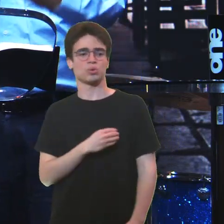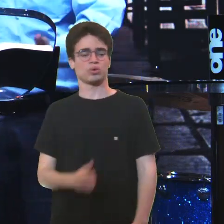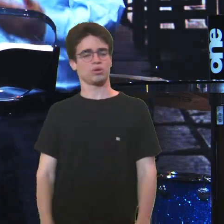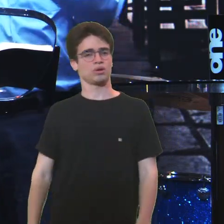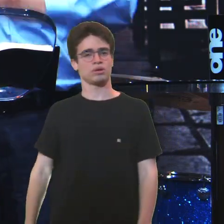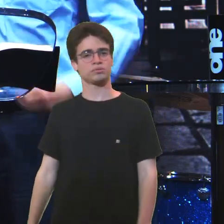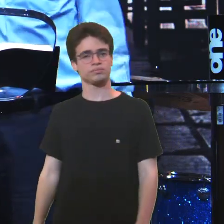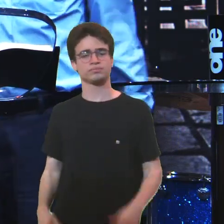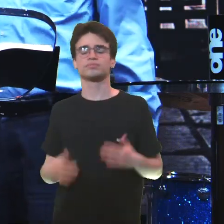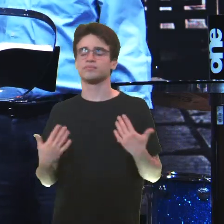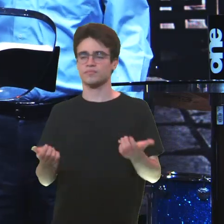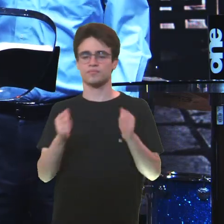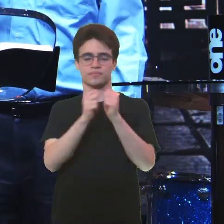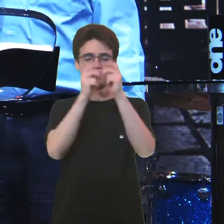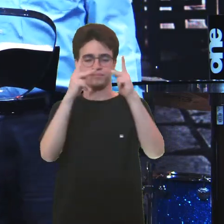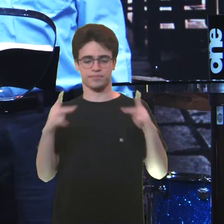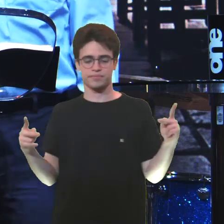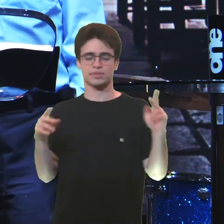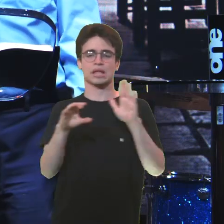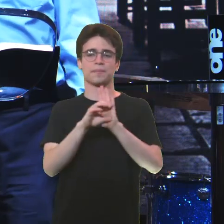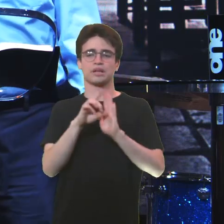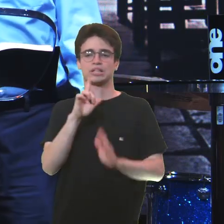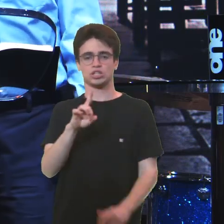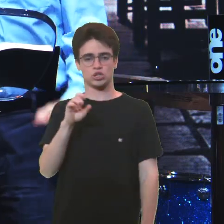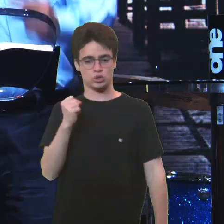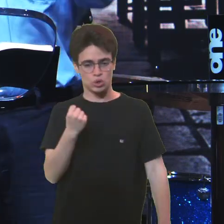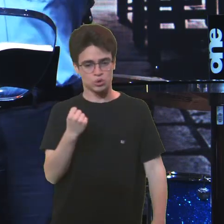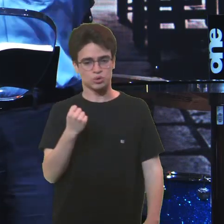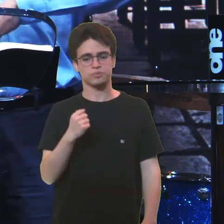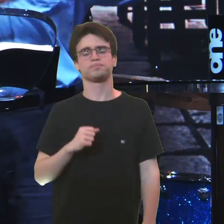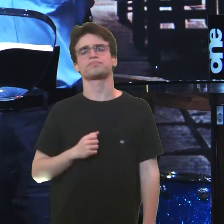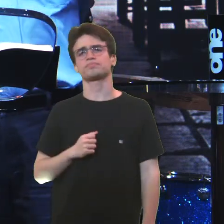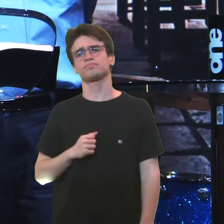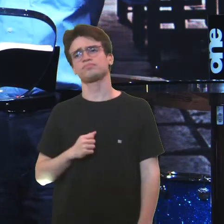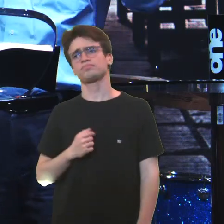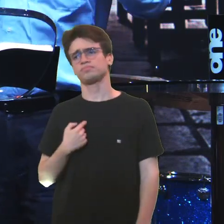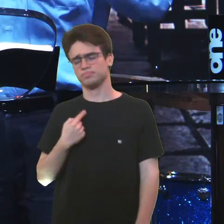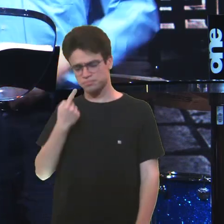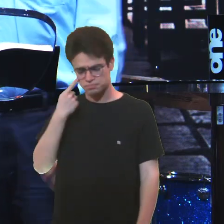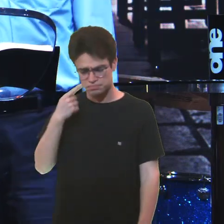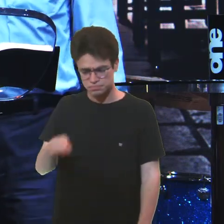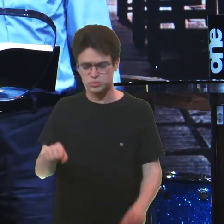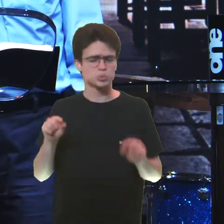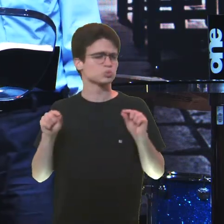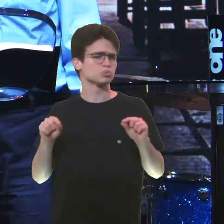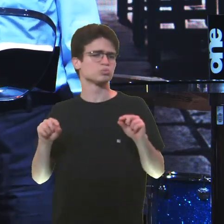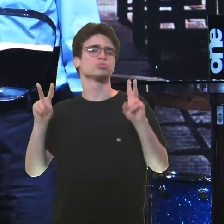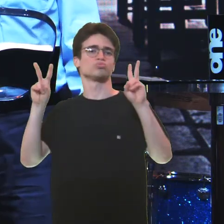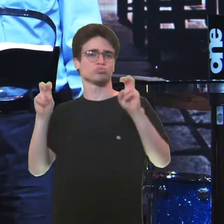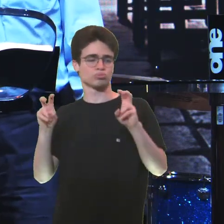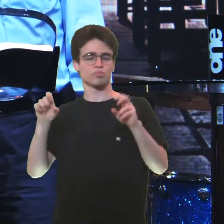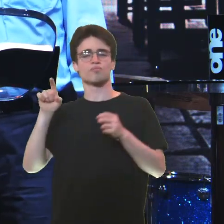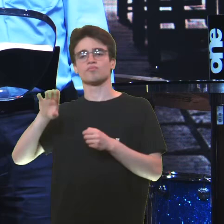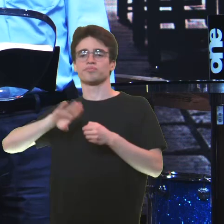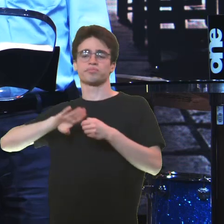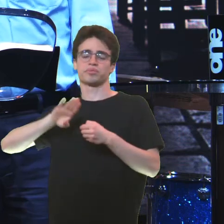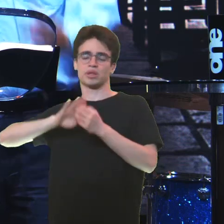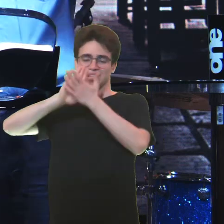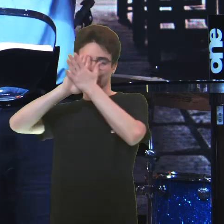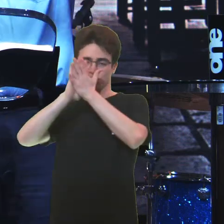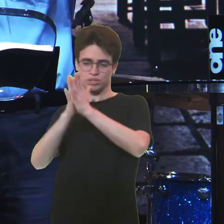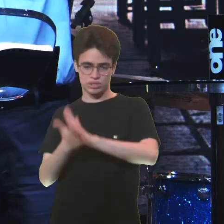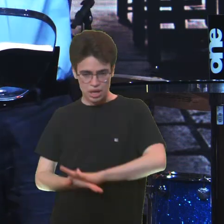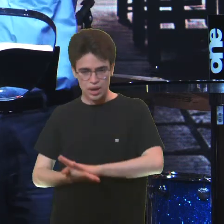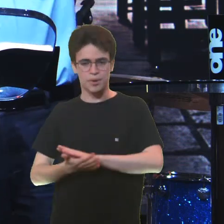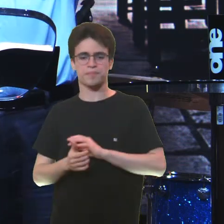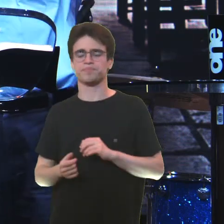En Apocalipsis 18 Em Apocalipse 18, encontramos la destrucción de Babilonia. nós vemos a destruição da Babilônia. Que